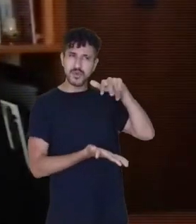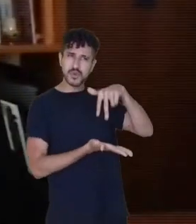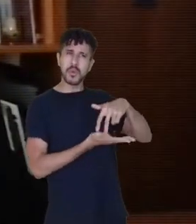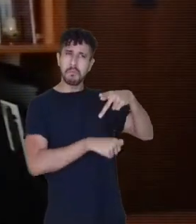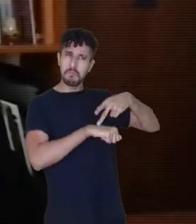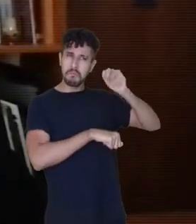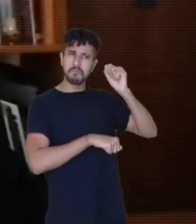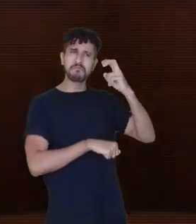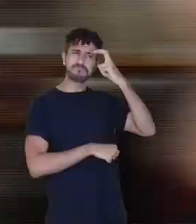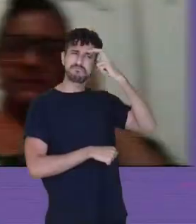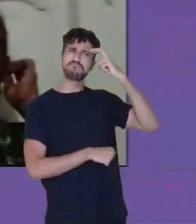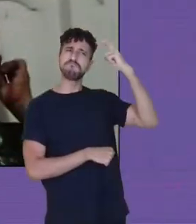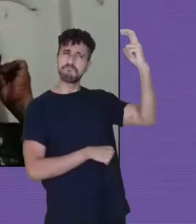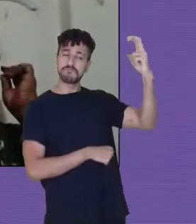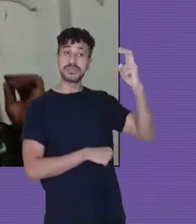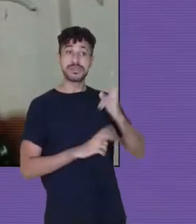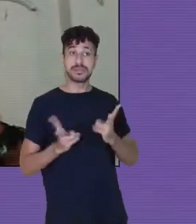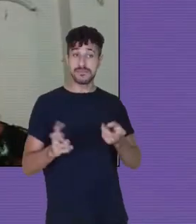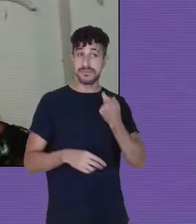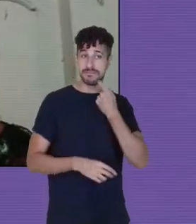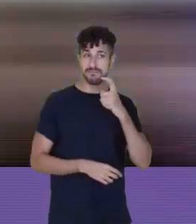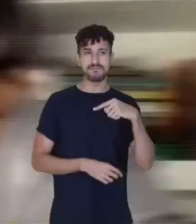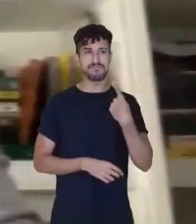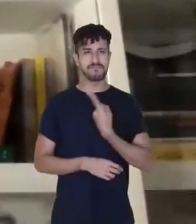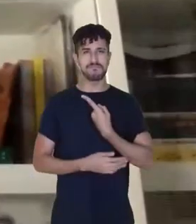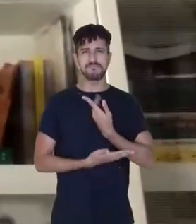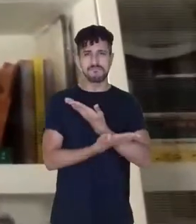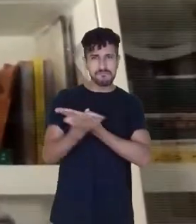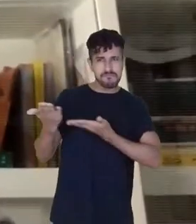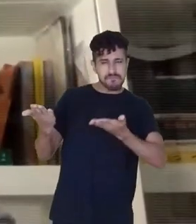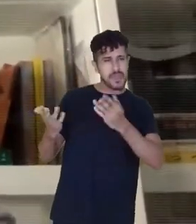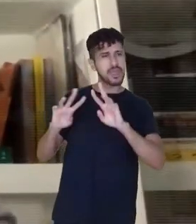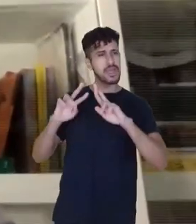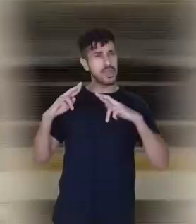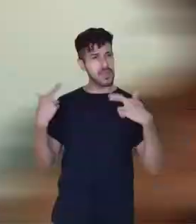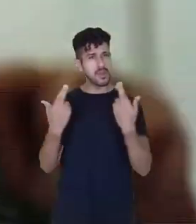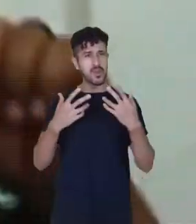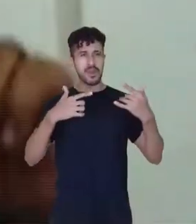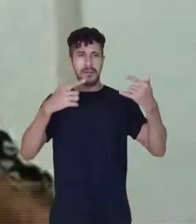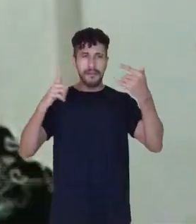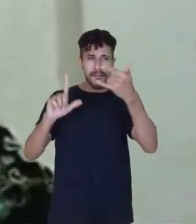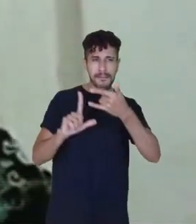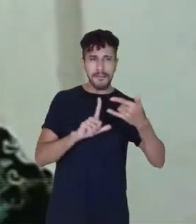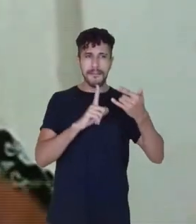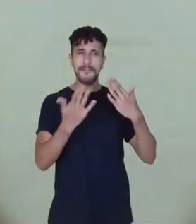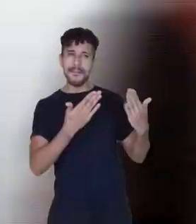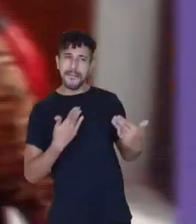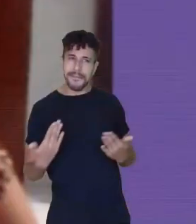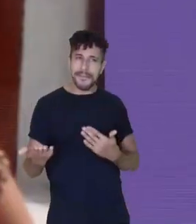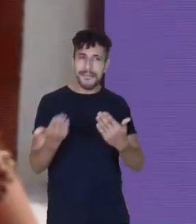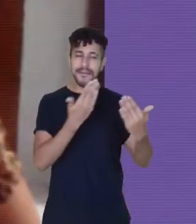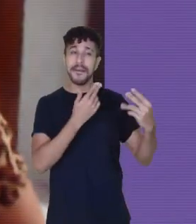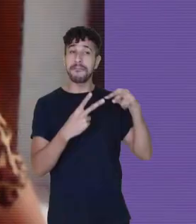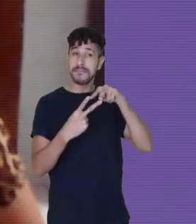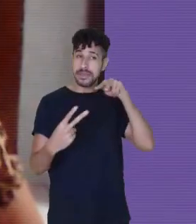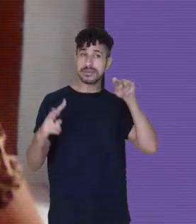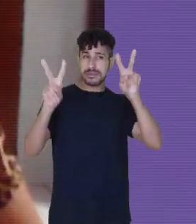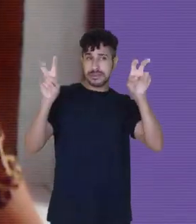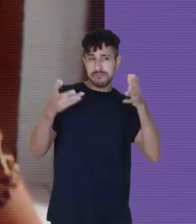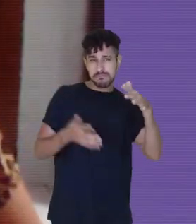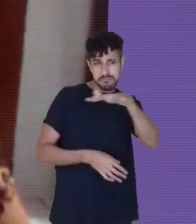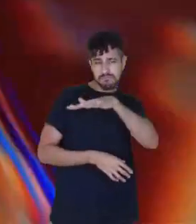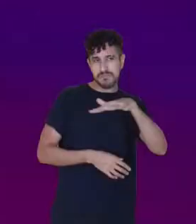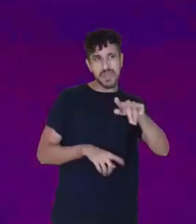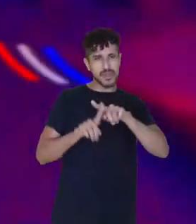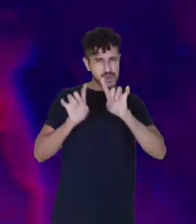mulheres de notório saber. Às sextas-feiras, nossas colaboradoras se reúnem em uma roda de conversa para trocar experiências e visões sobre o assunto.